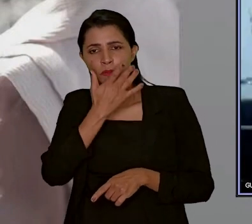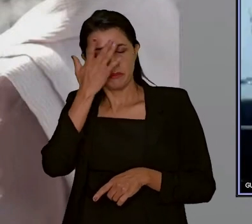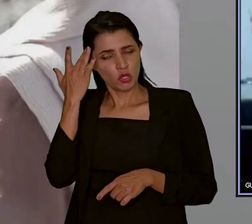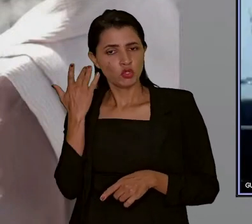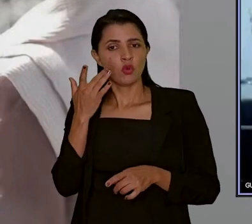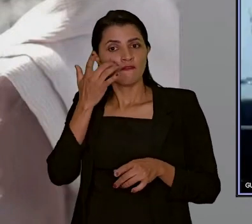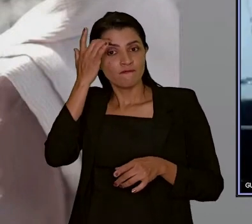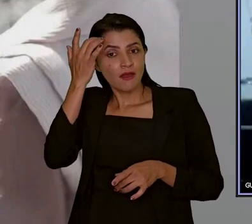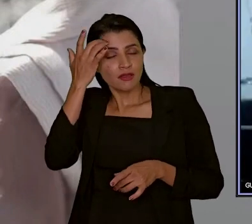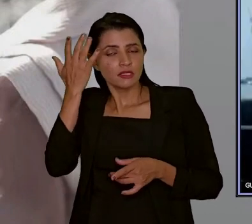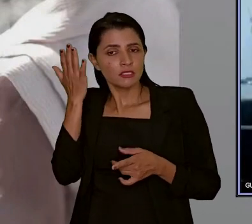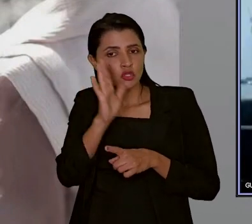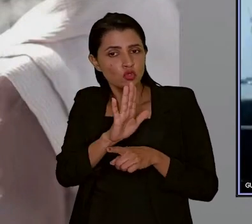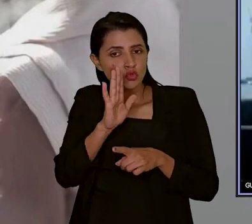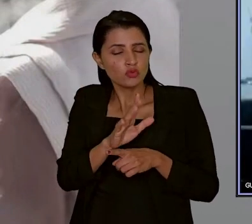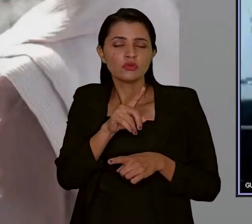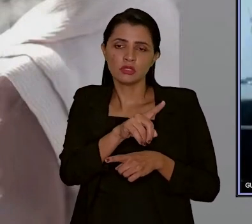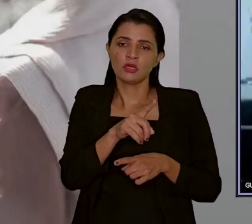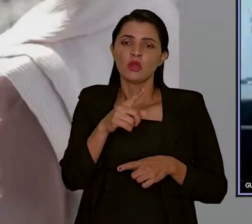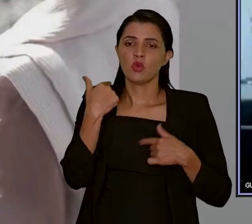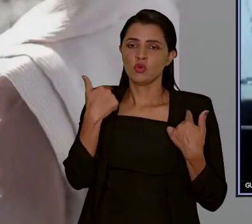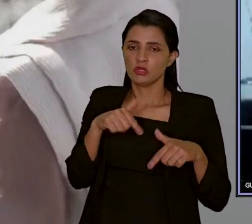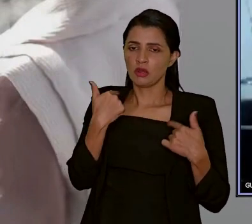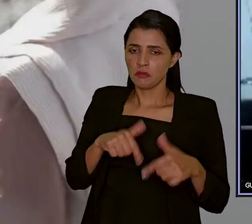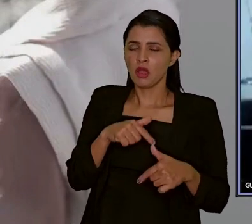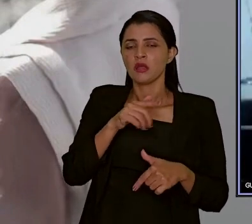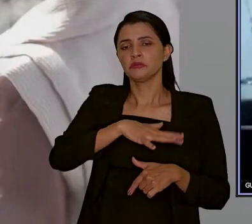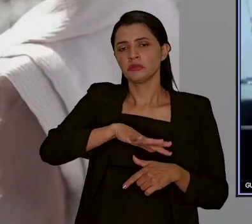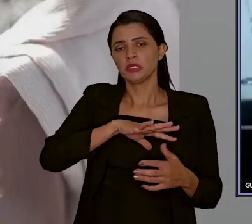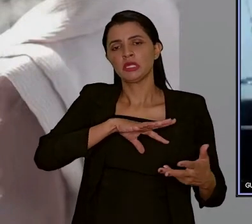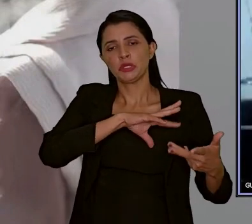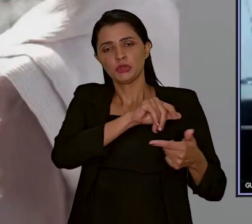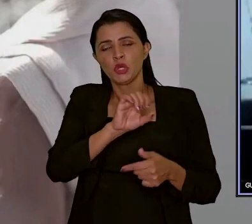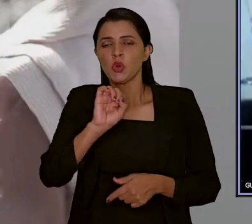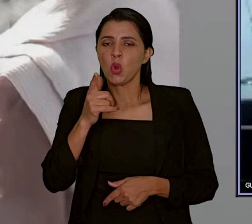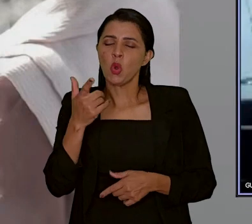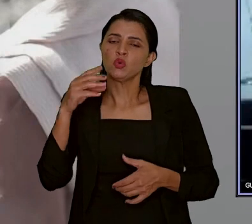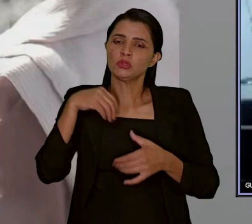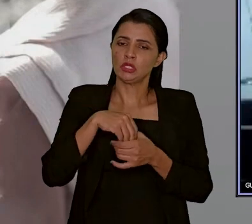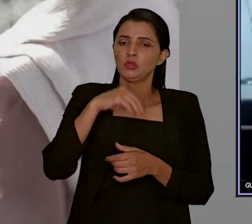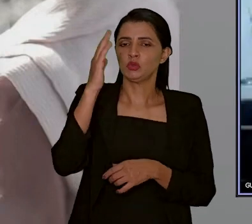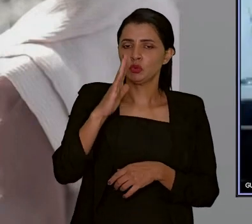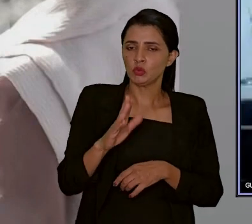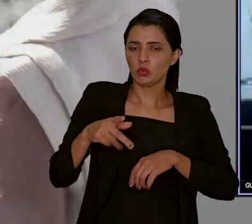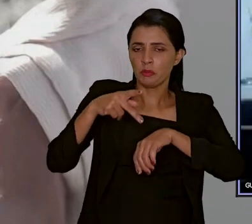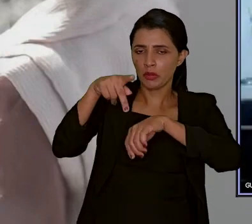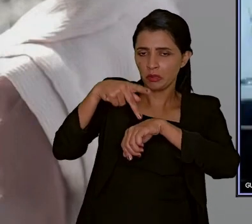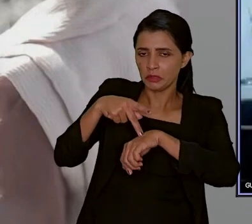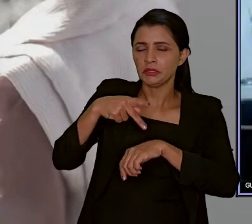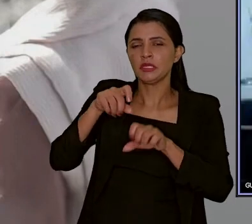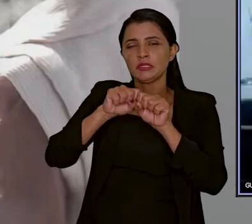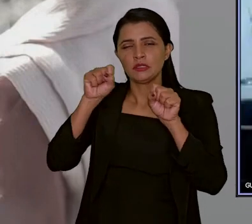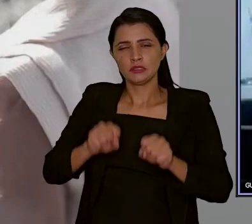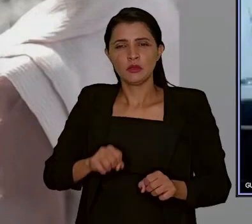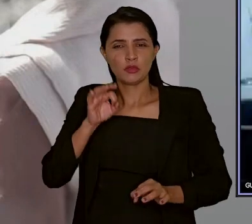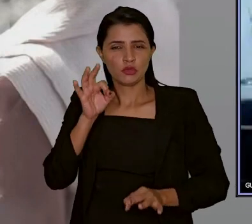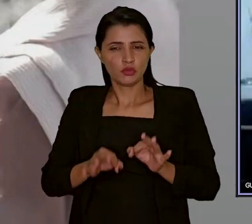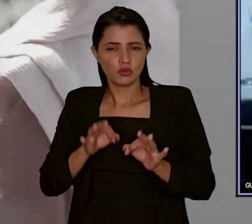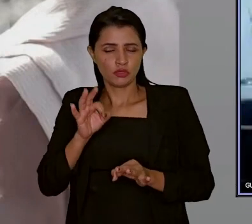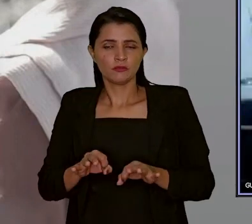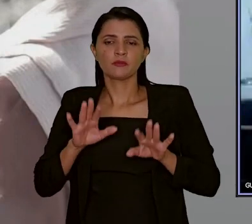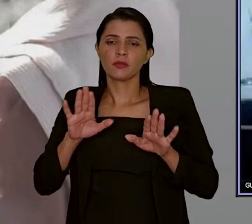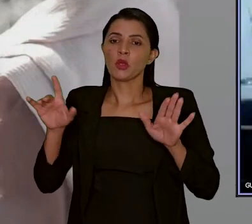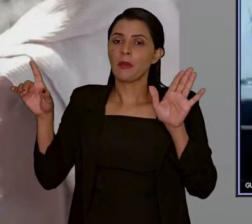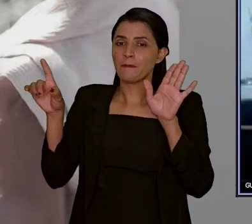facilita a atuação, seja no plano internacional, seja no plano interno, né, do sistema de justiça. Com relação à pergunta do